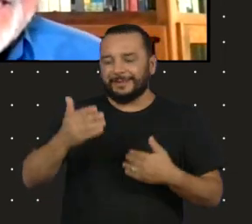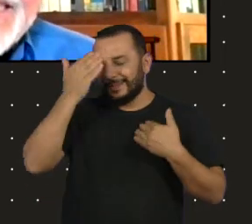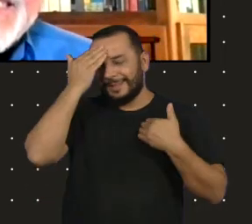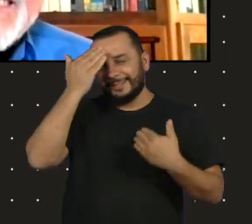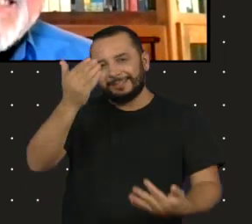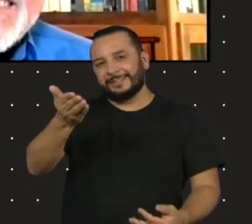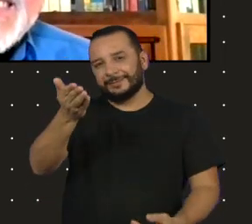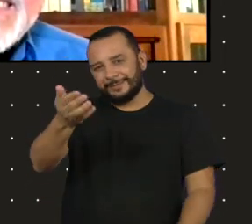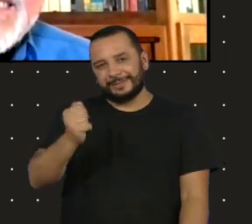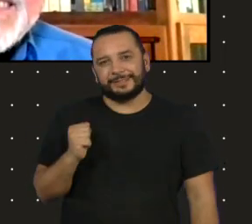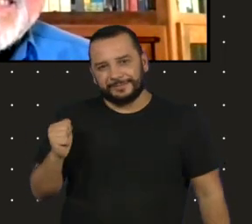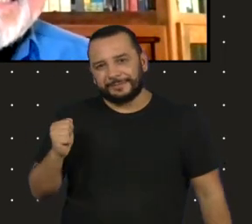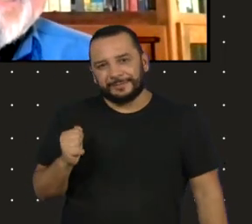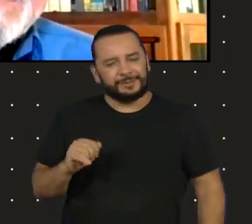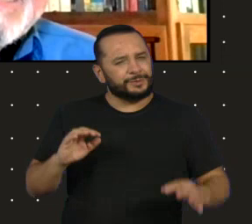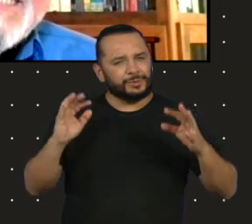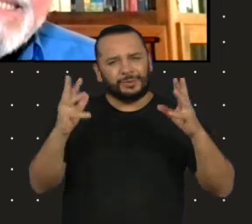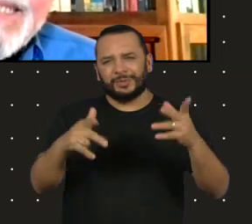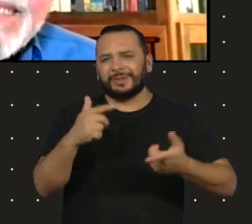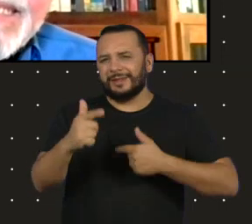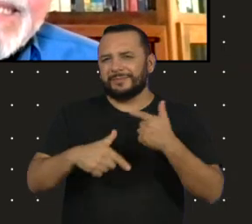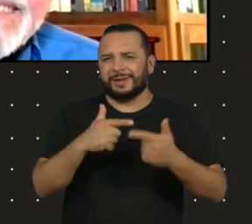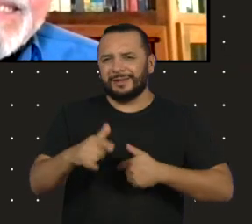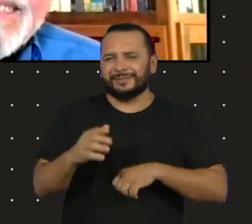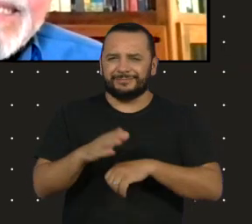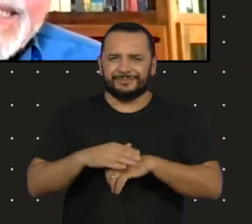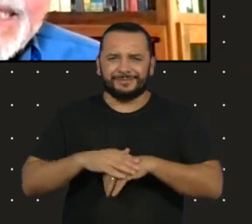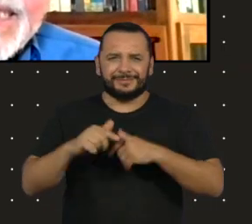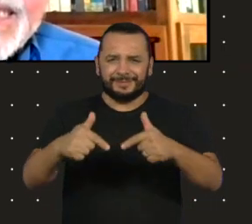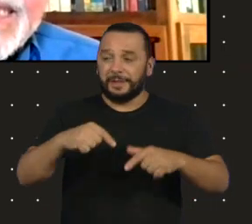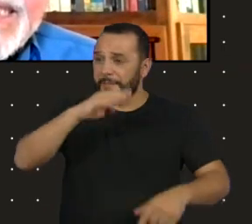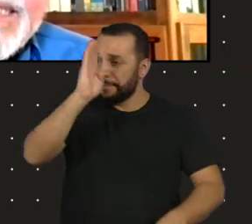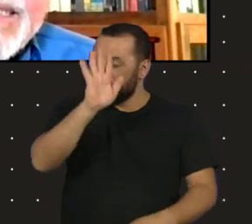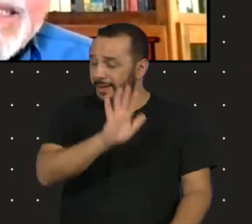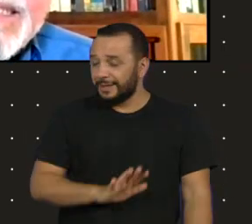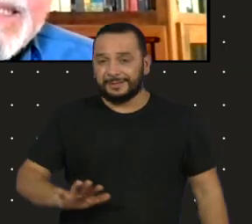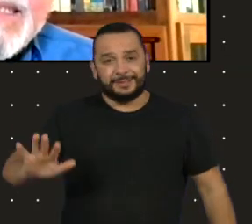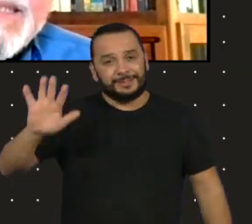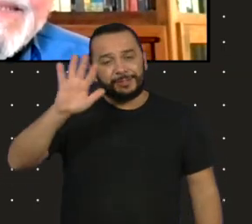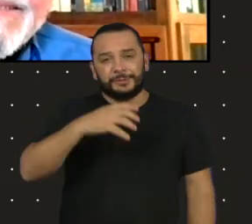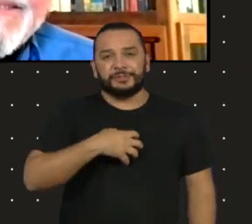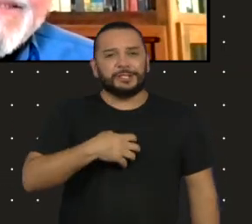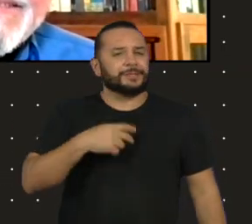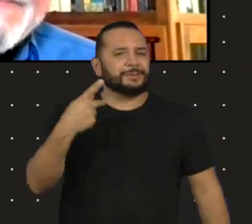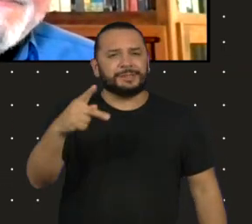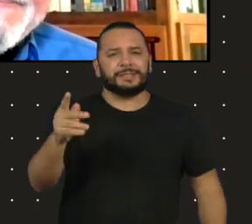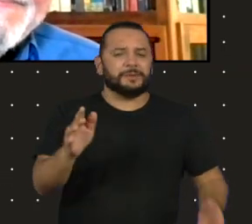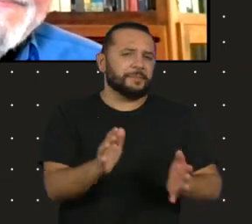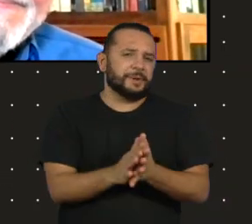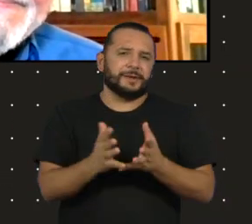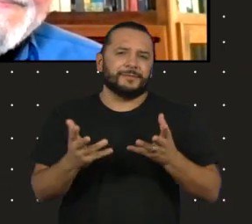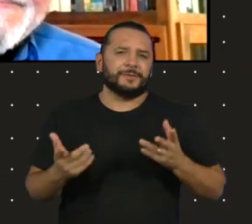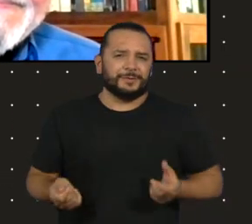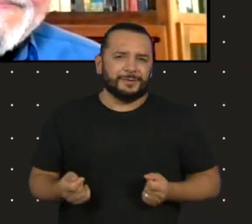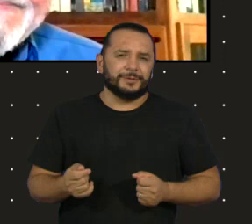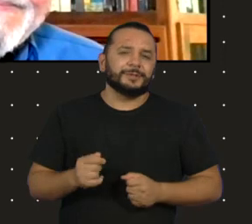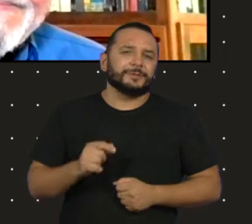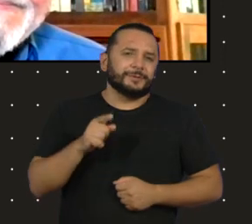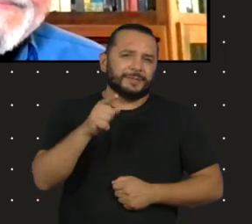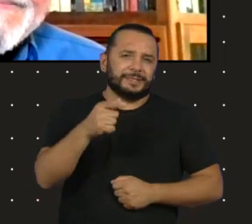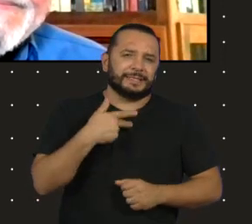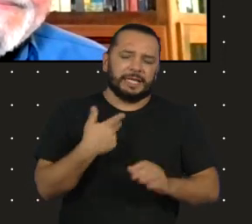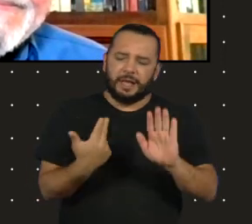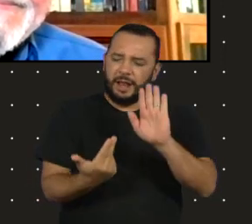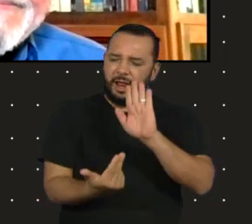muita gratidão que nós devemos ter com você, por todo esse trabalho que você vem fazendo de Brasil, do teu jeito maravilhoso, com o